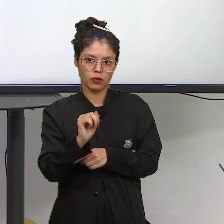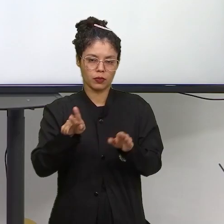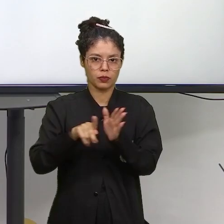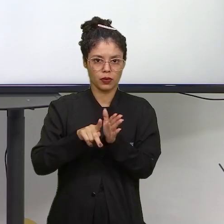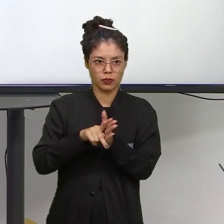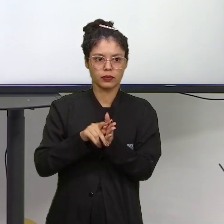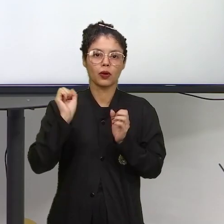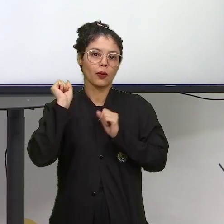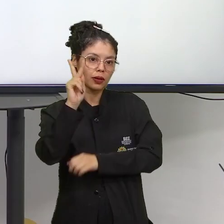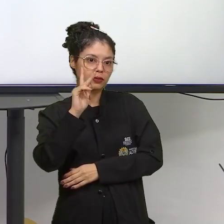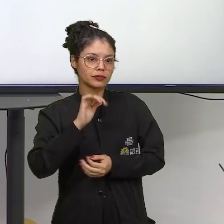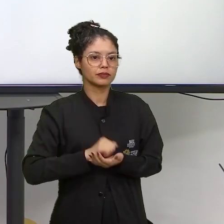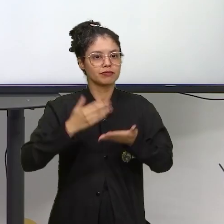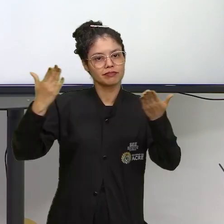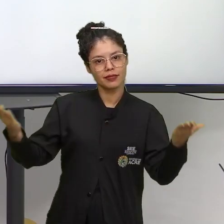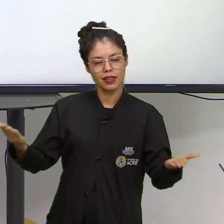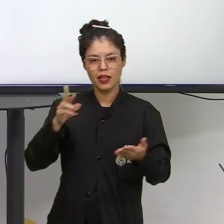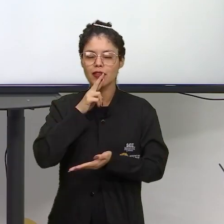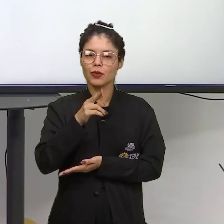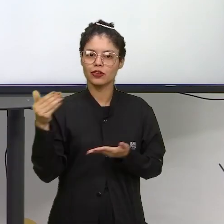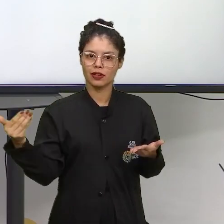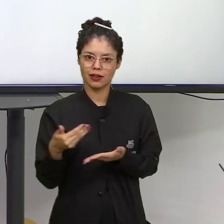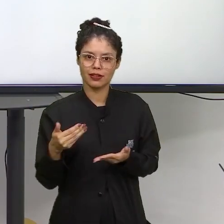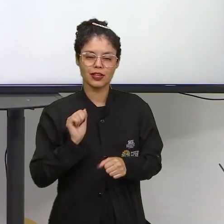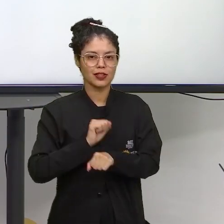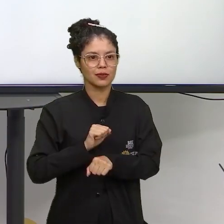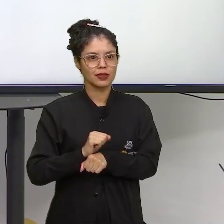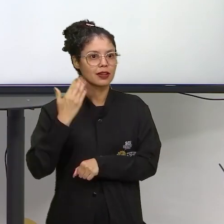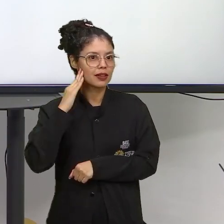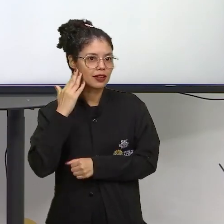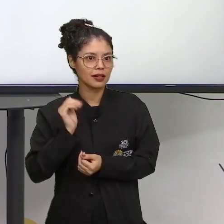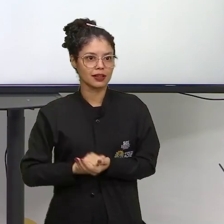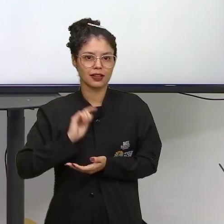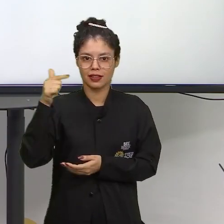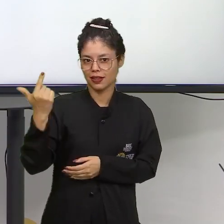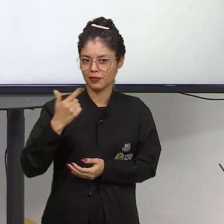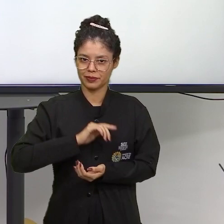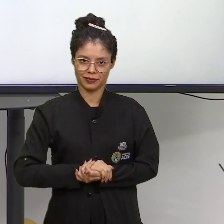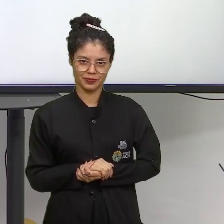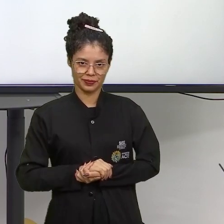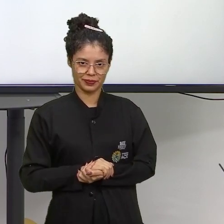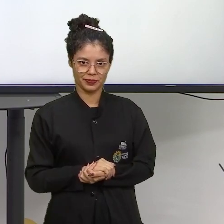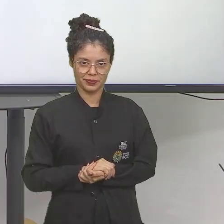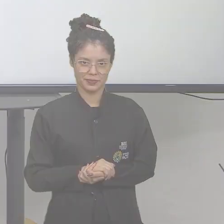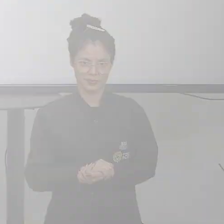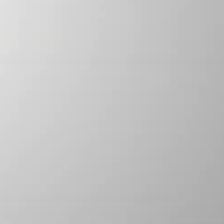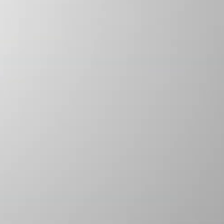Brasil. Ok? Então, essa foi a resolução da questão. Espero que tenham entendido e até a próxima.